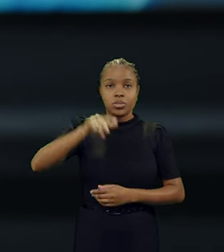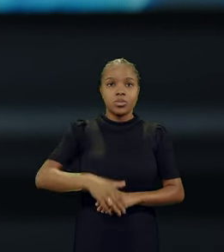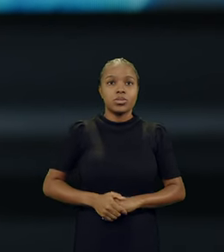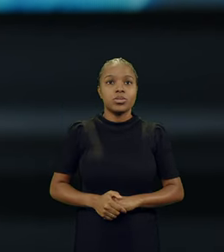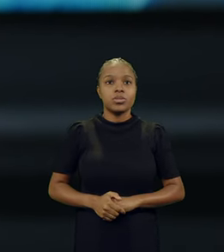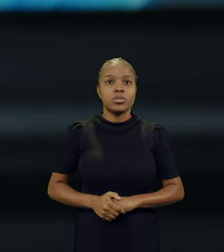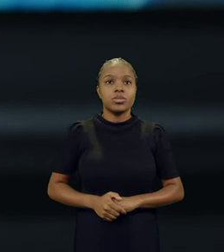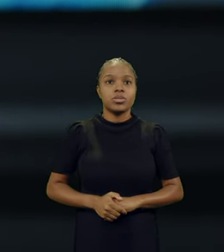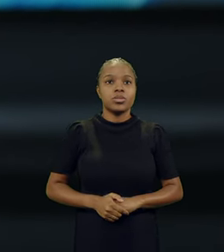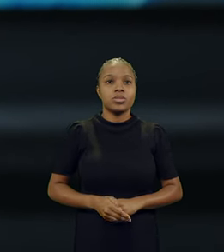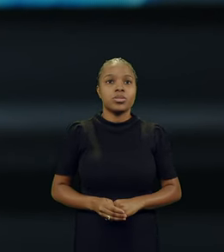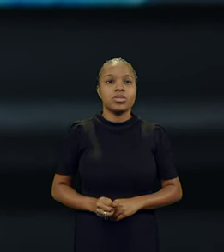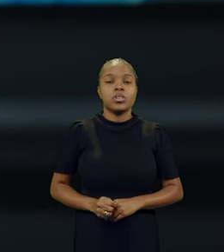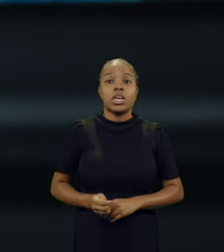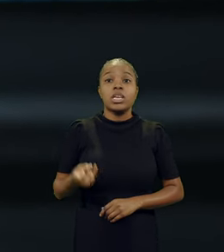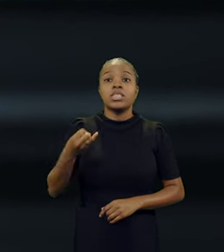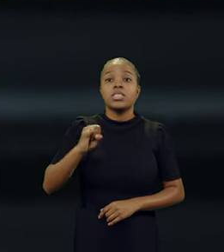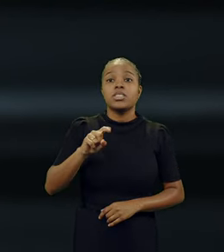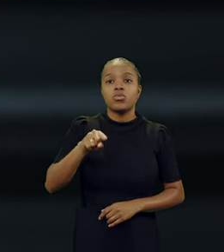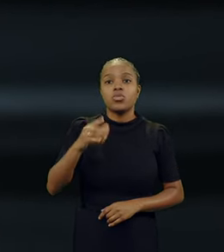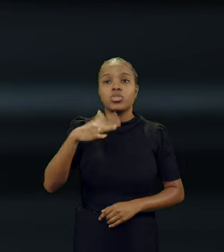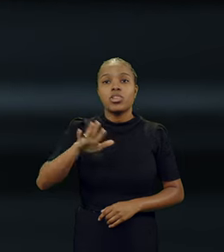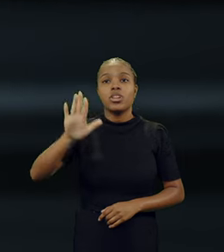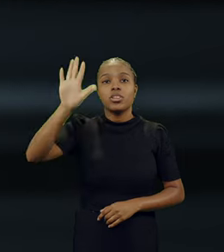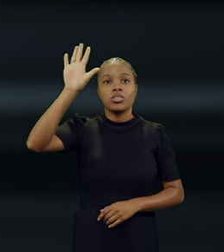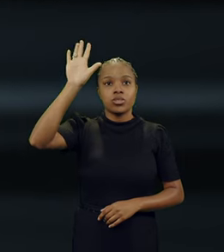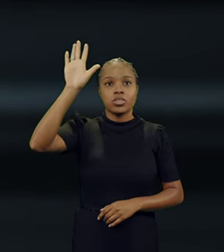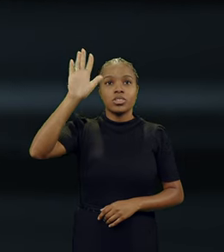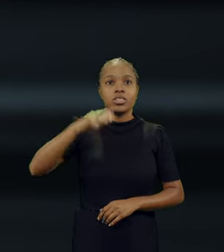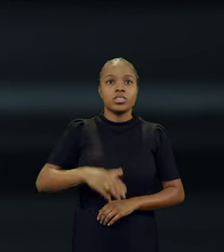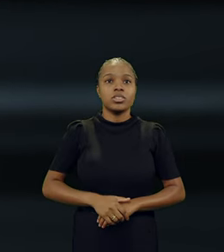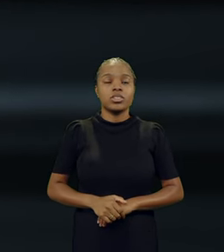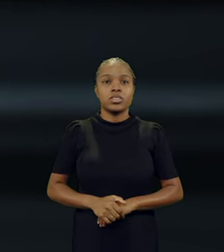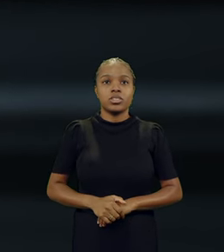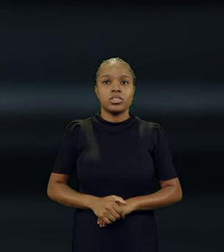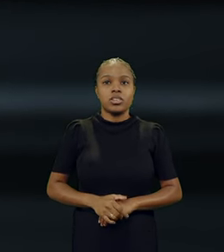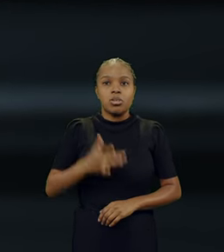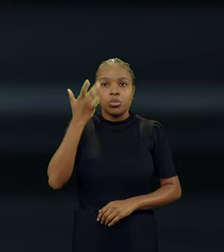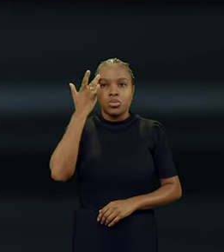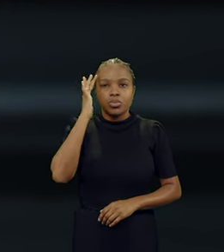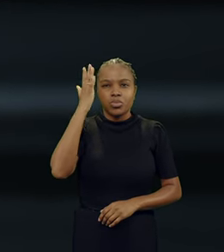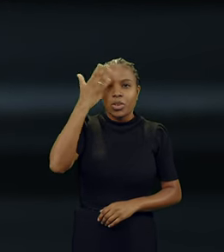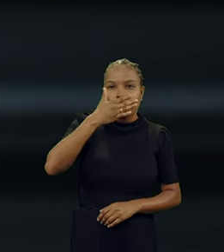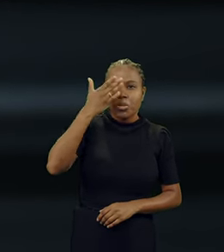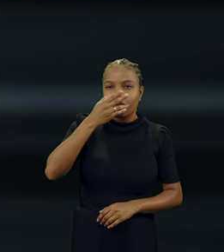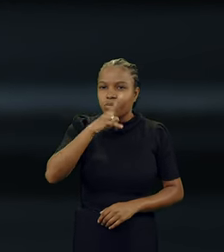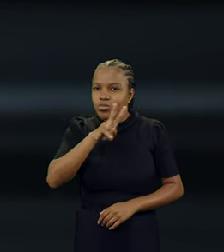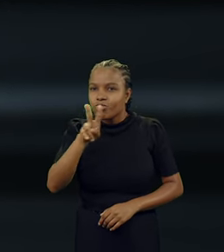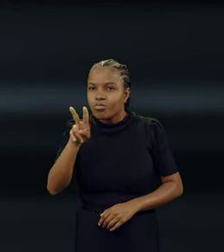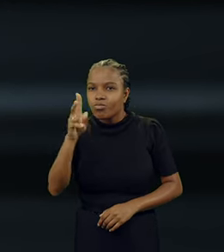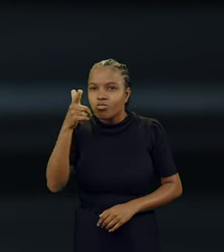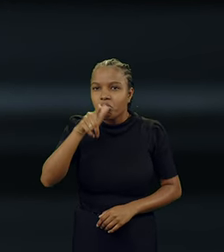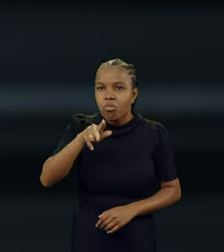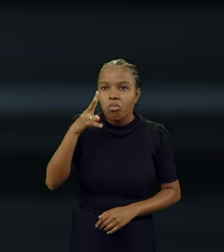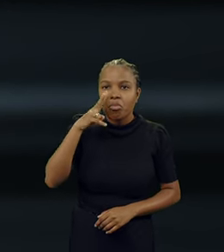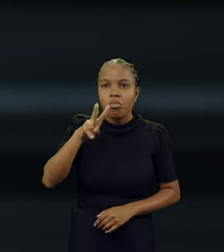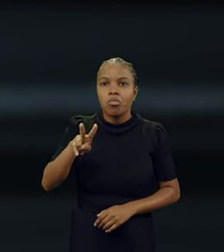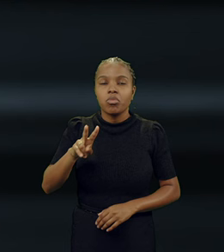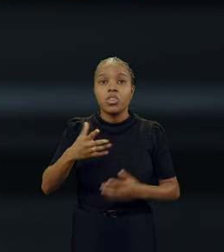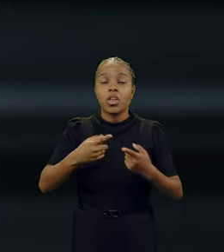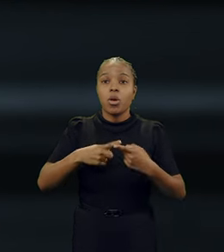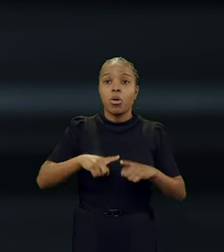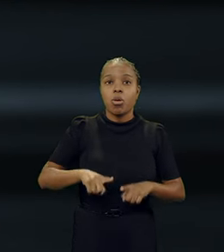Glória a Deus! Bom, se você está levantando a mão ou não, eu não sei porque eu não estou vendo. Não vejo.